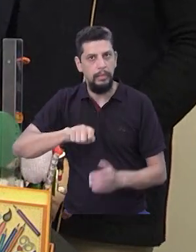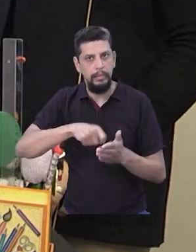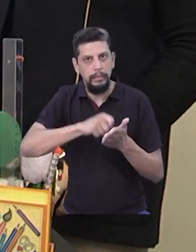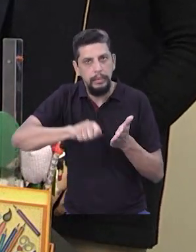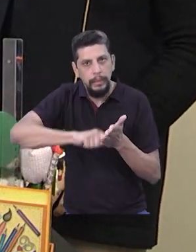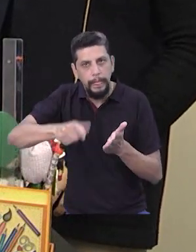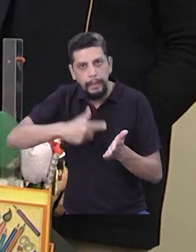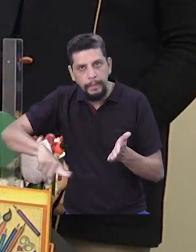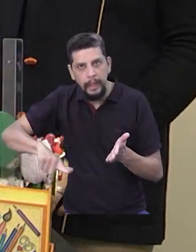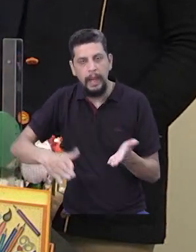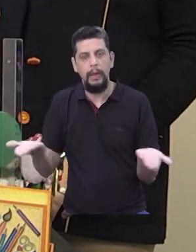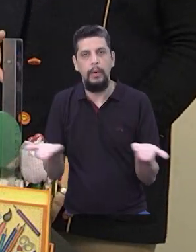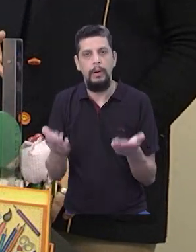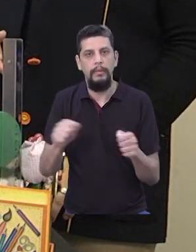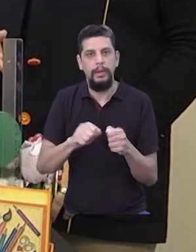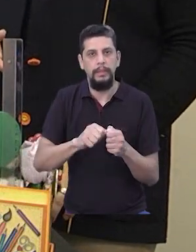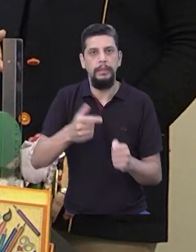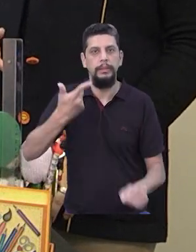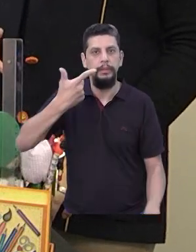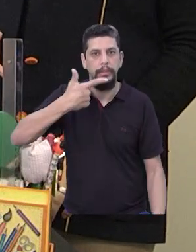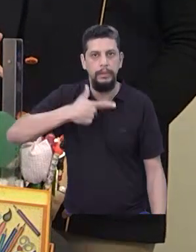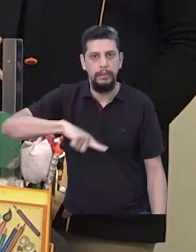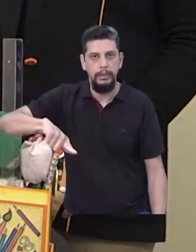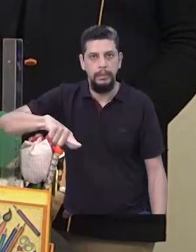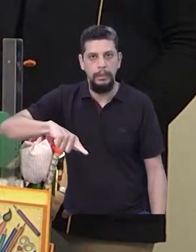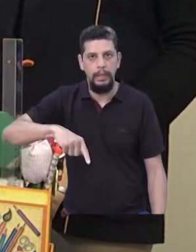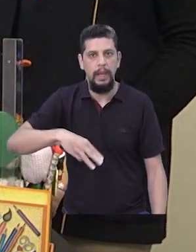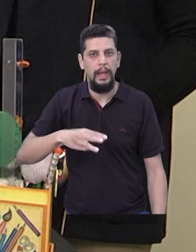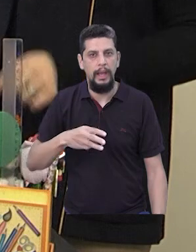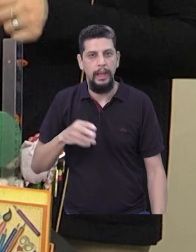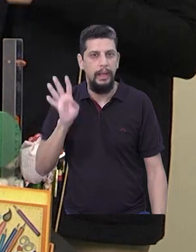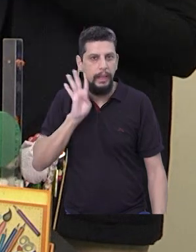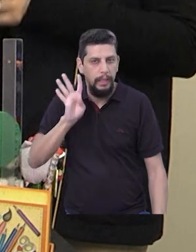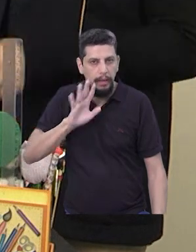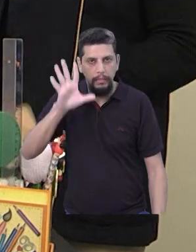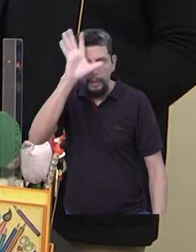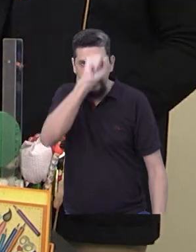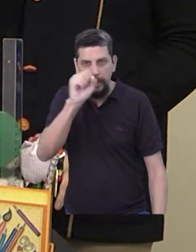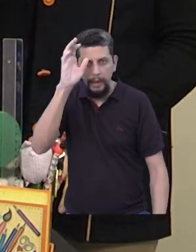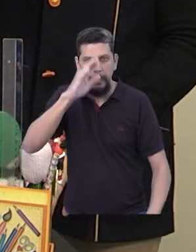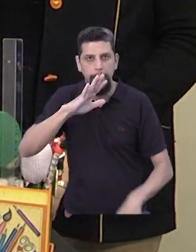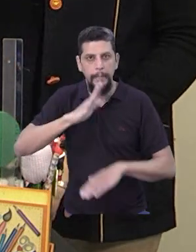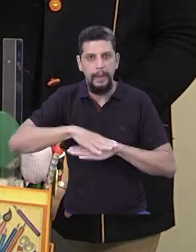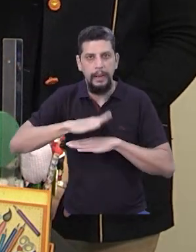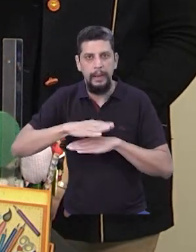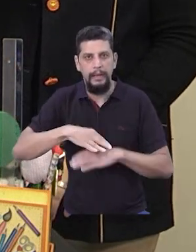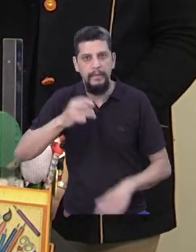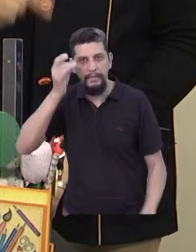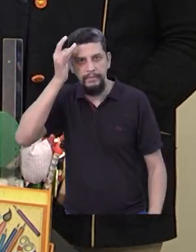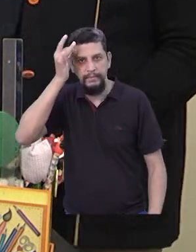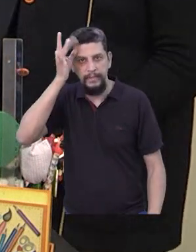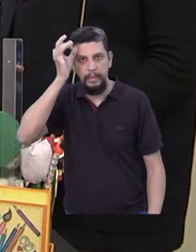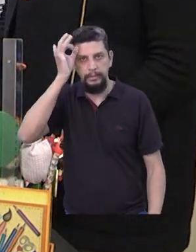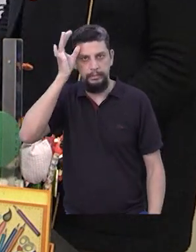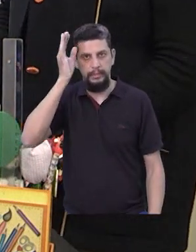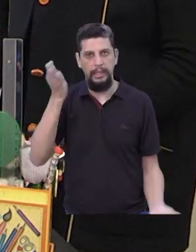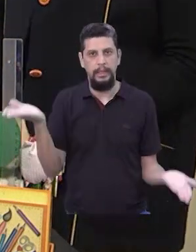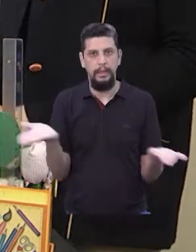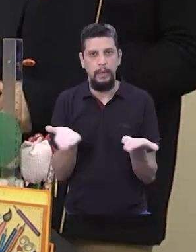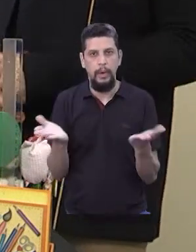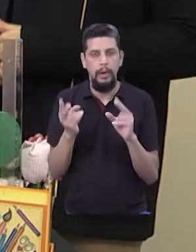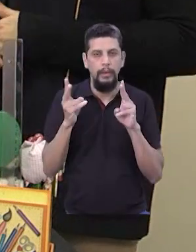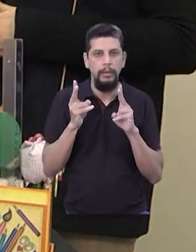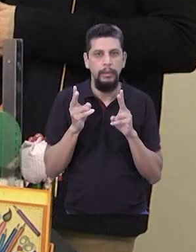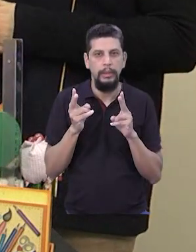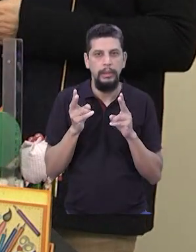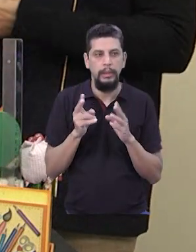Nós escrevemos na aula passada e agora escrevemos novamente. É legal porque a gente vai aprendendo. Foi mais fácil, não foi mais fácil? Agora foi mais fácil. Foi mais fácil.